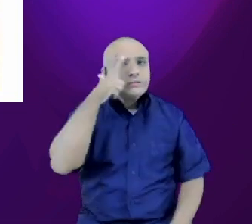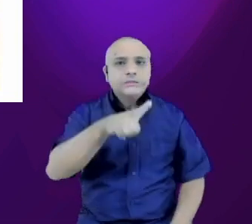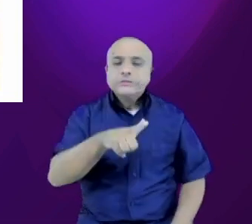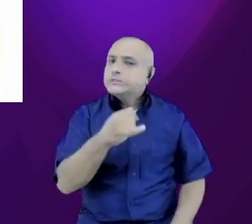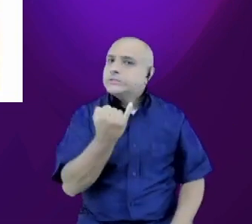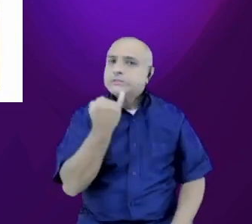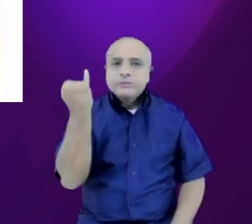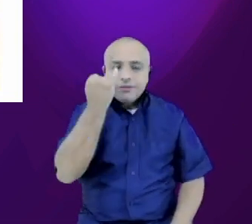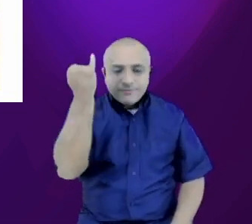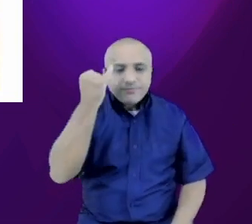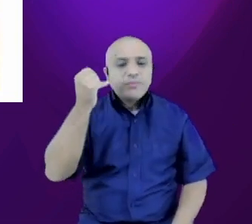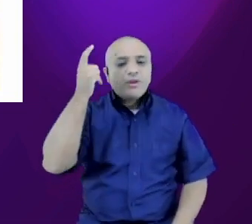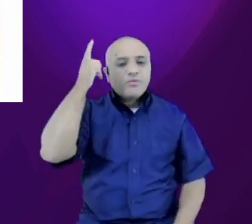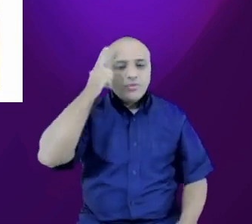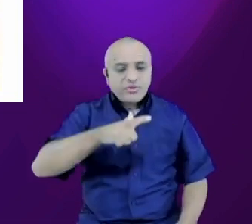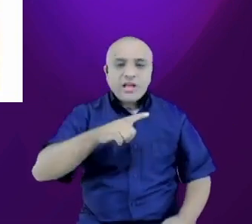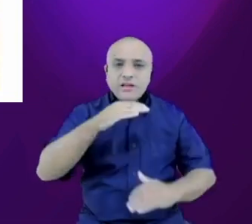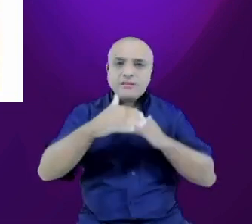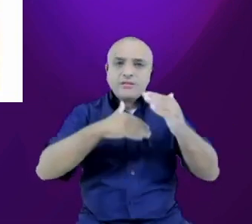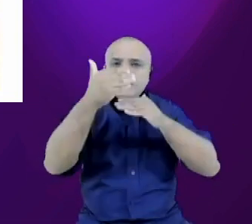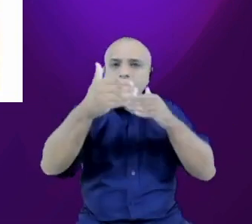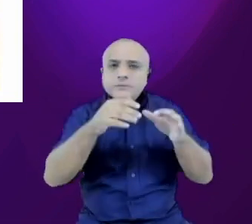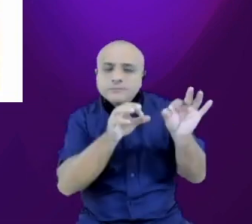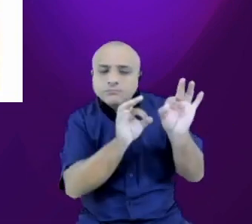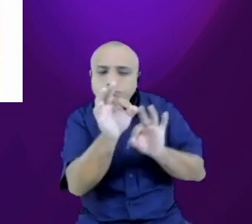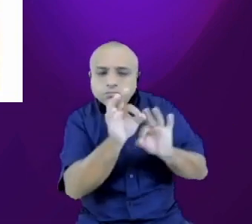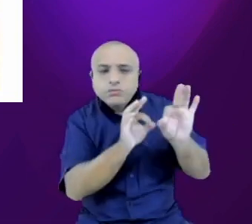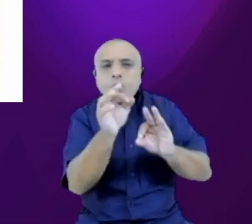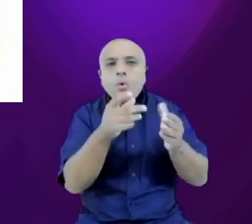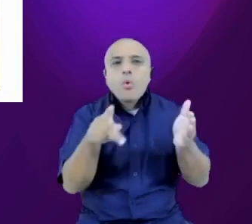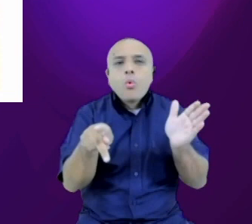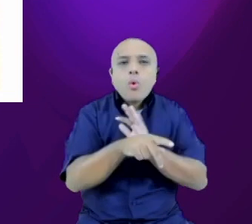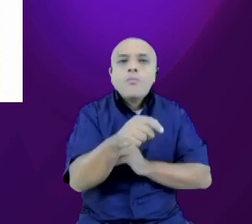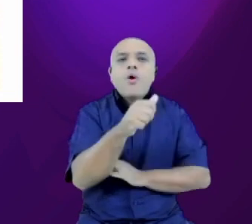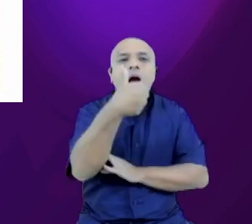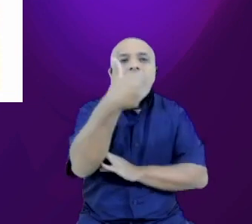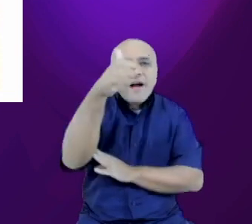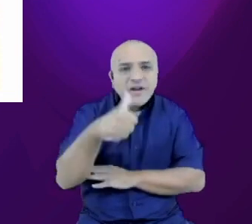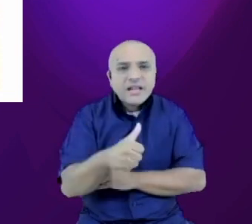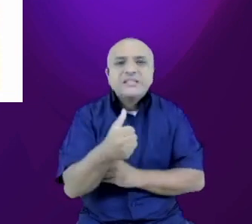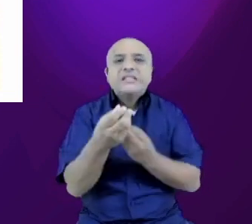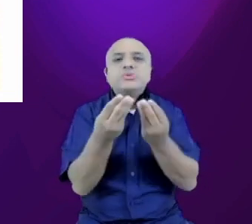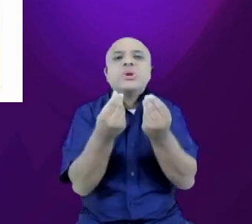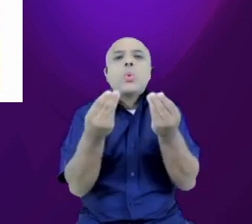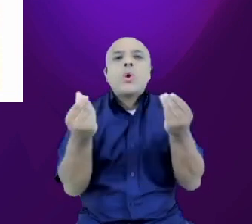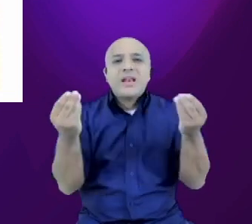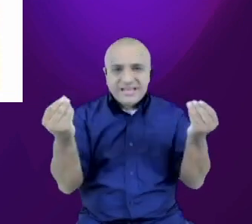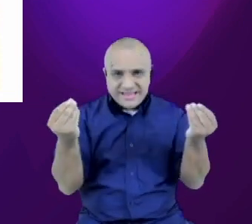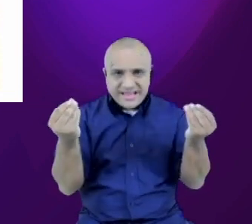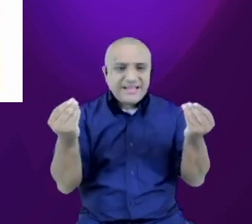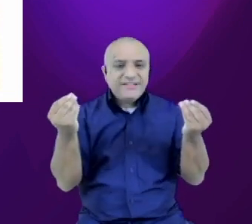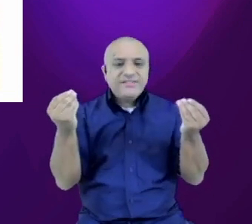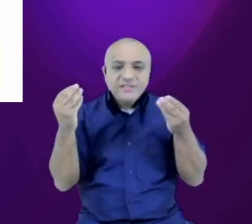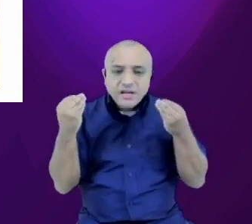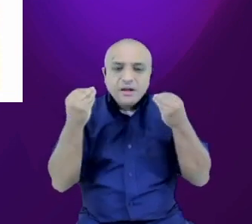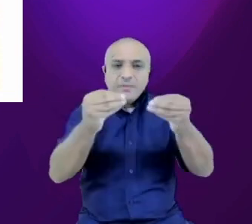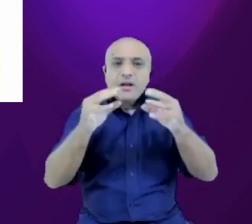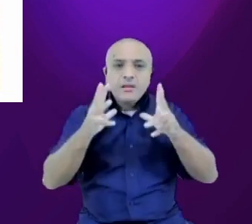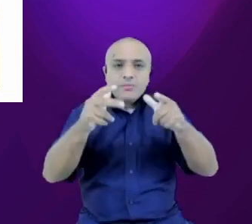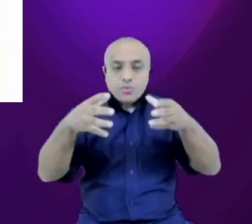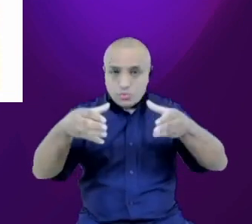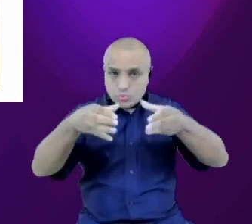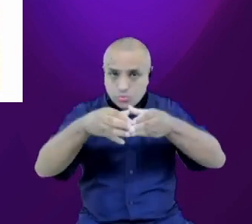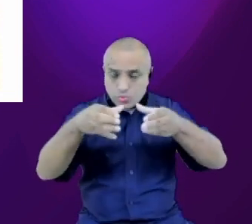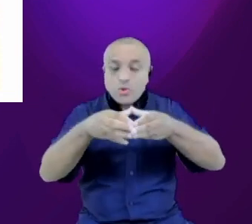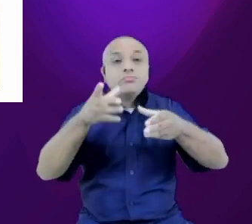além de a gente conseguir desenvolver métricas de avaliação de qualidade, que são aplicadas a todo o grupo, e eu